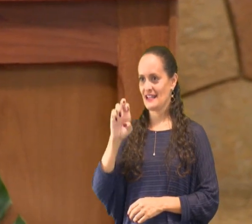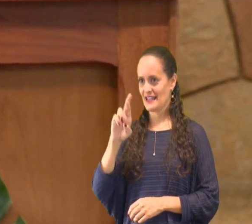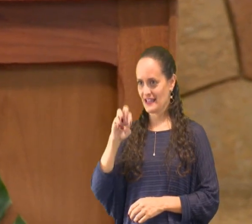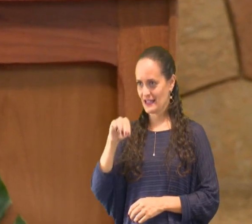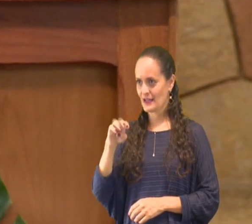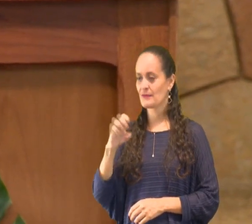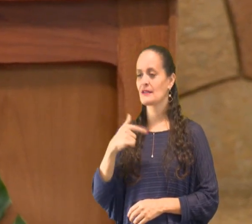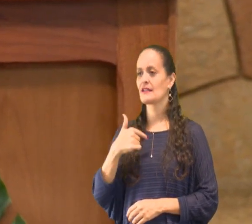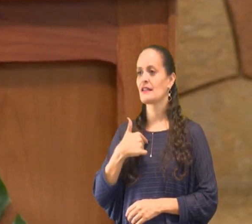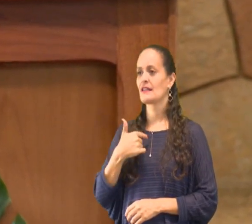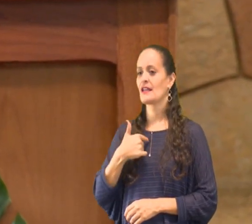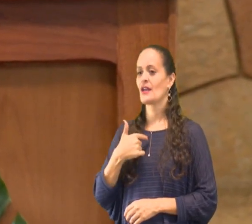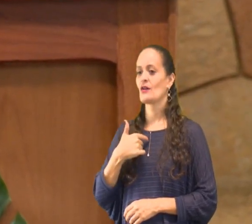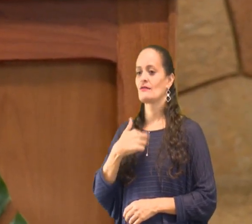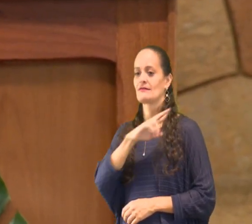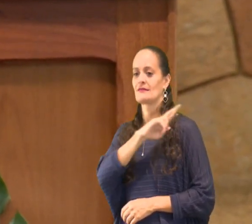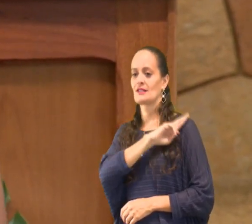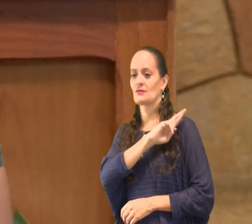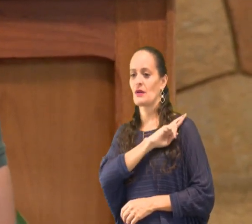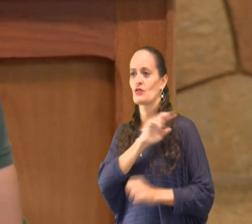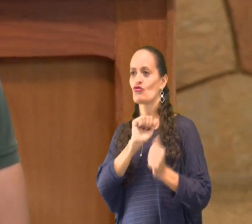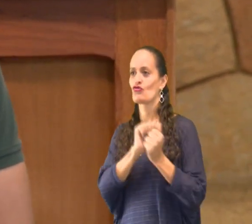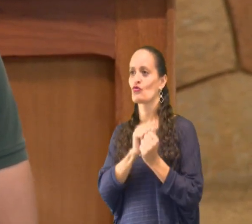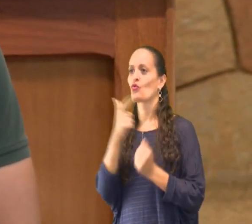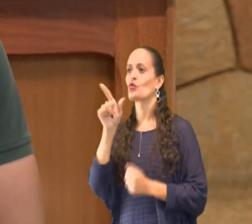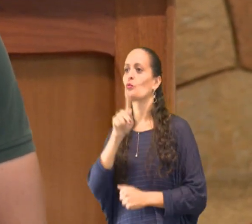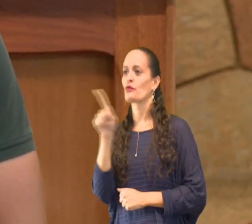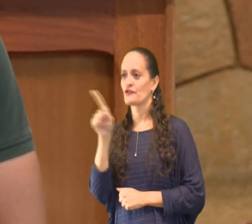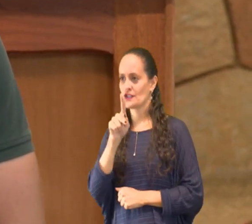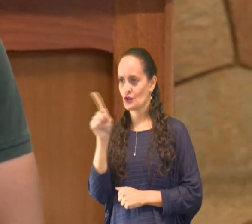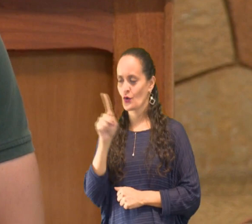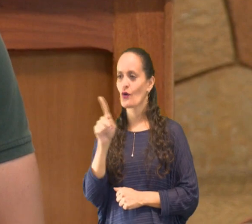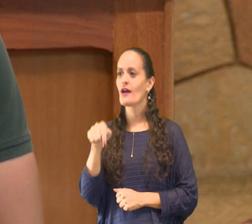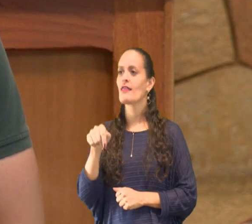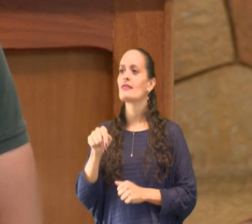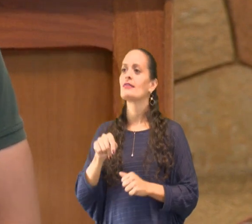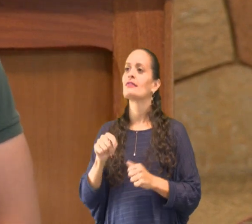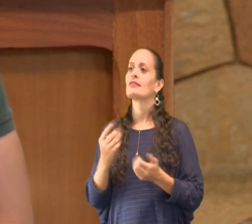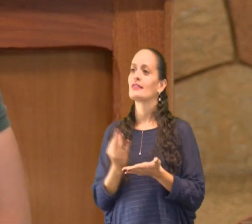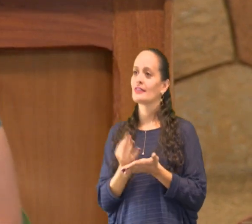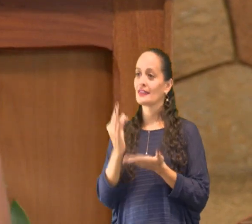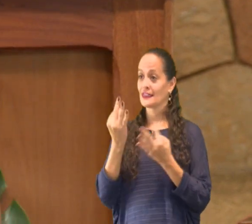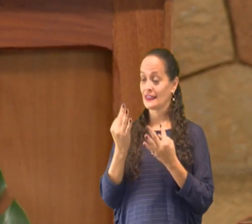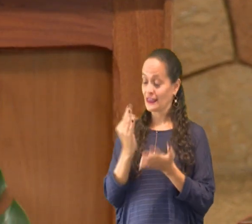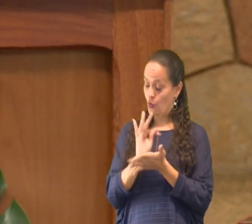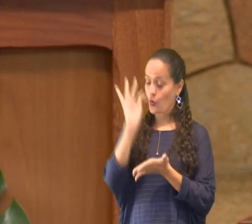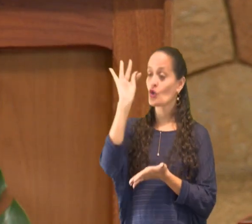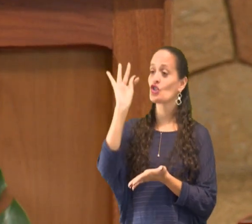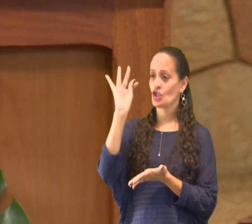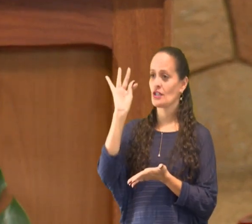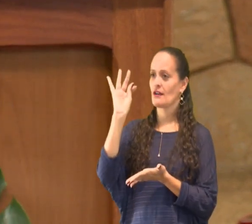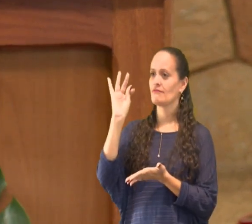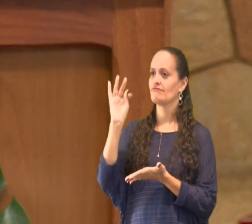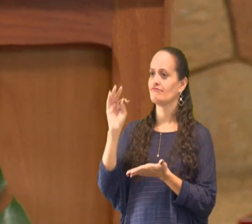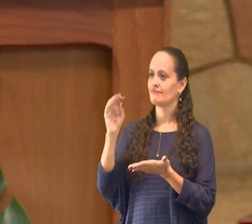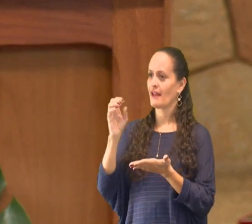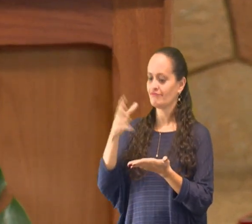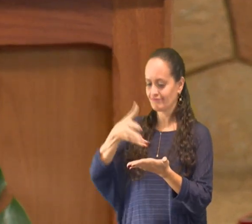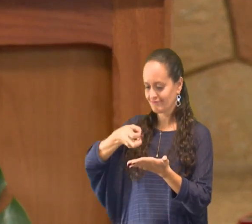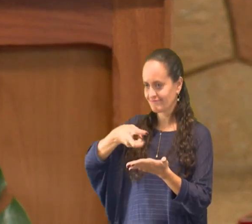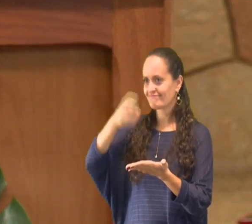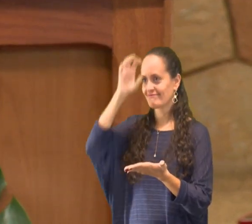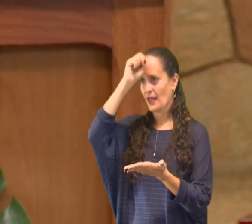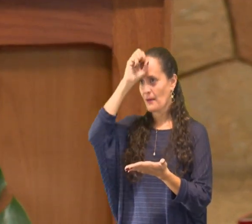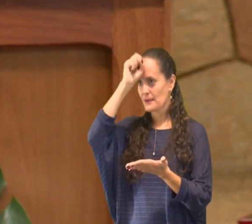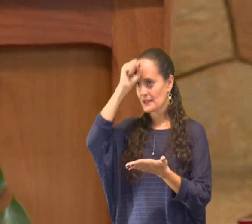de Teologia Aplicada, junto com o professor Felipe. A gente está estudando um pouco mais a fundo a sistematização